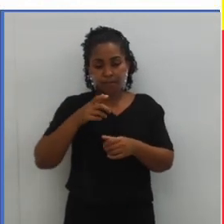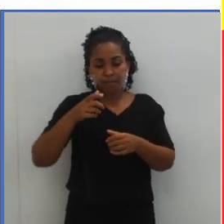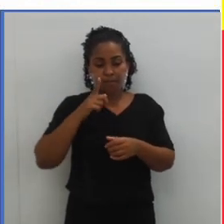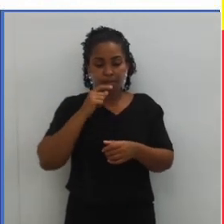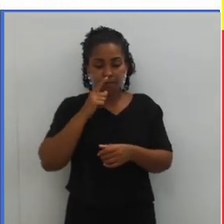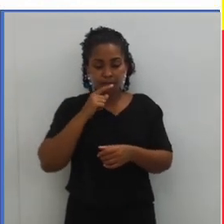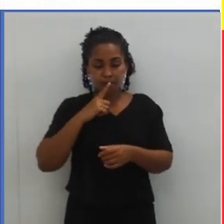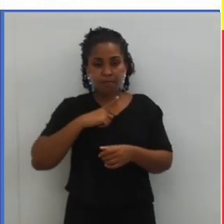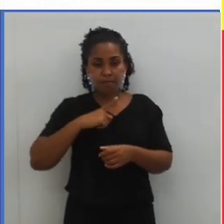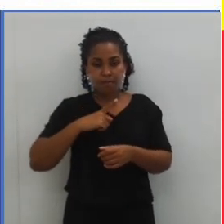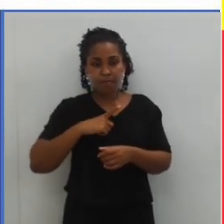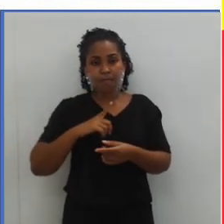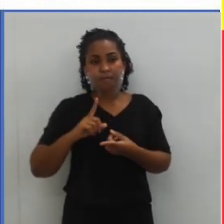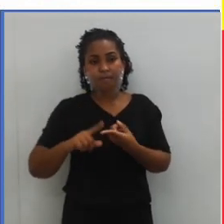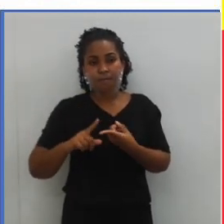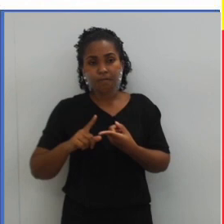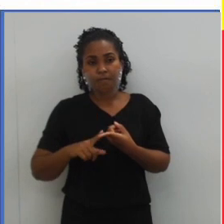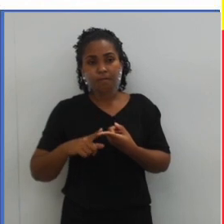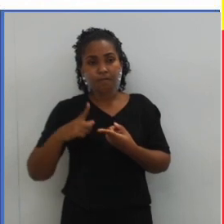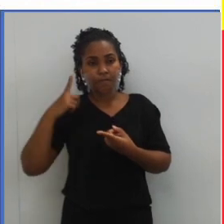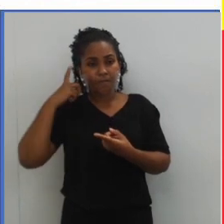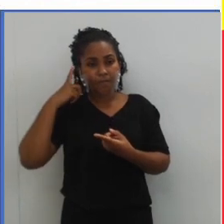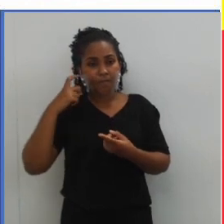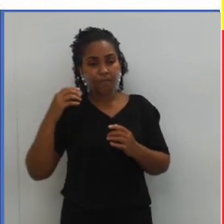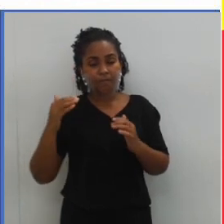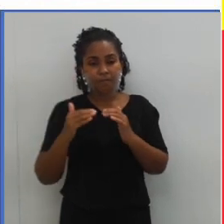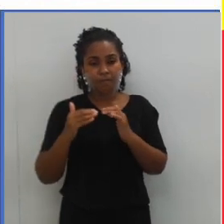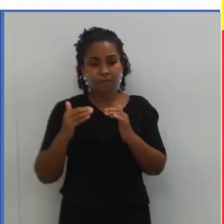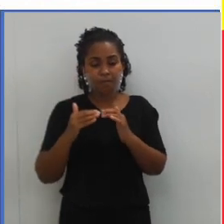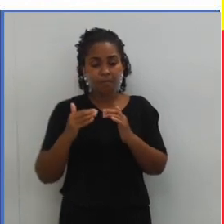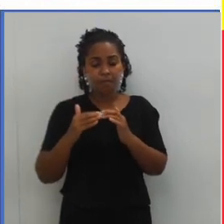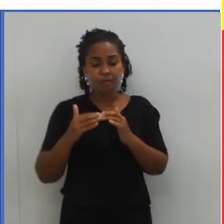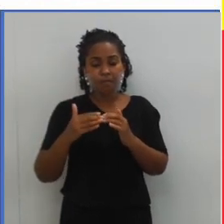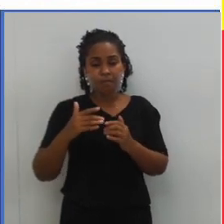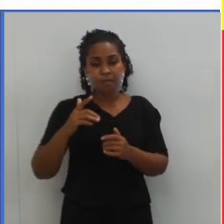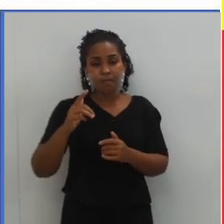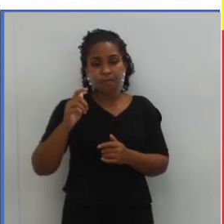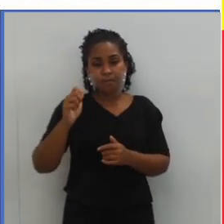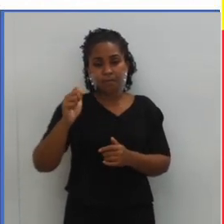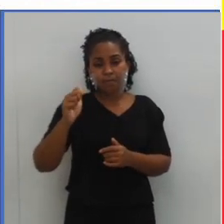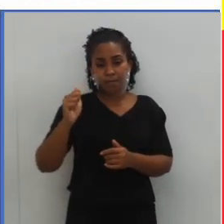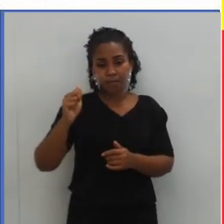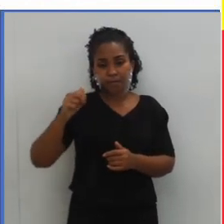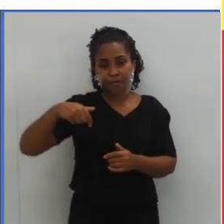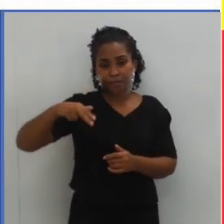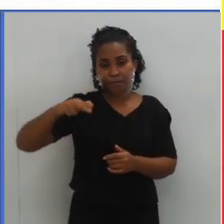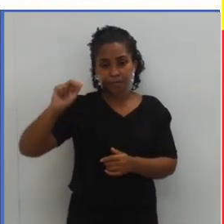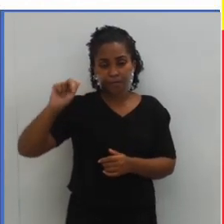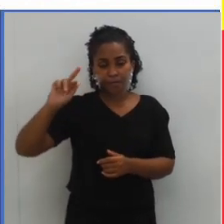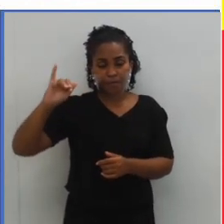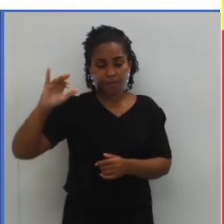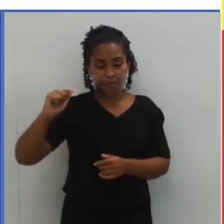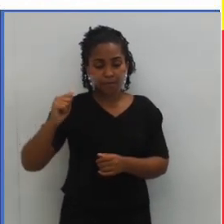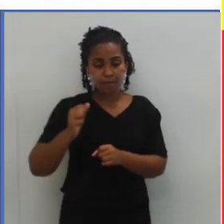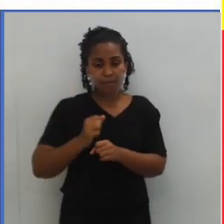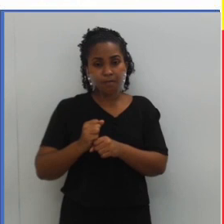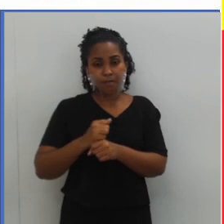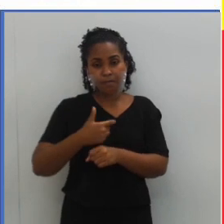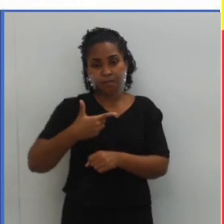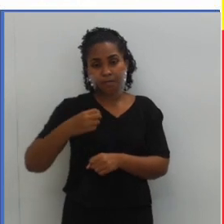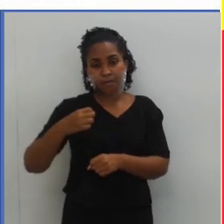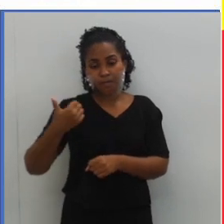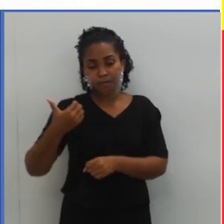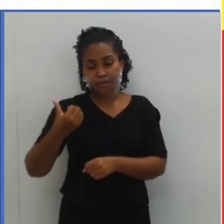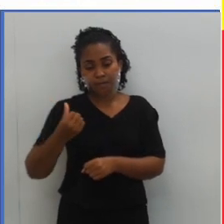Mendonça Filho. Som ao Redor também ganhou bastante repercussão, e Aquário, que é um filme também mais recente, 2016,